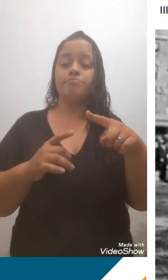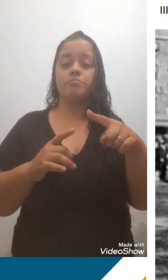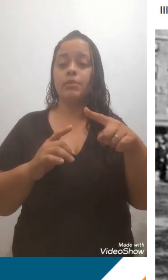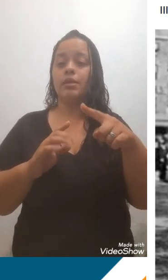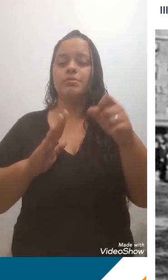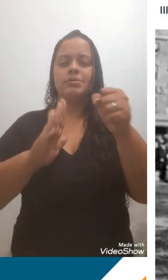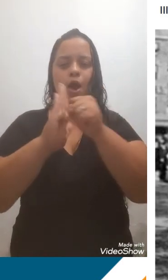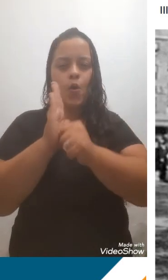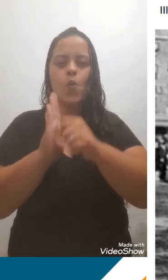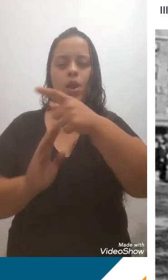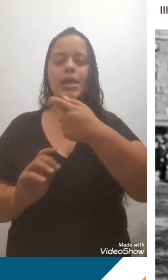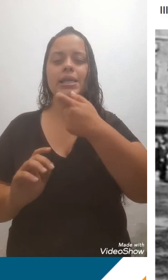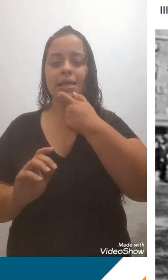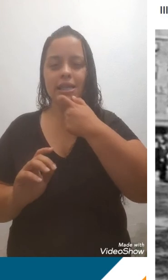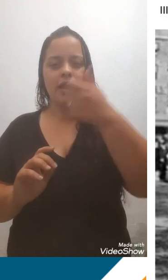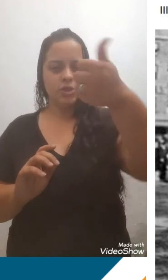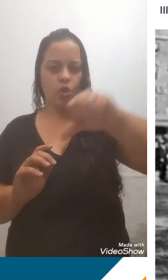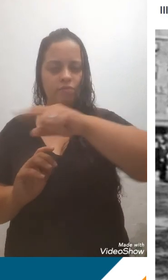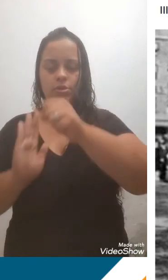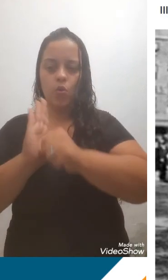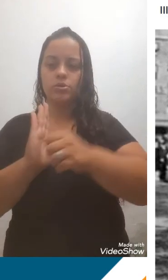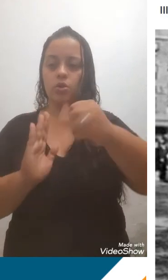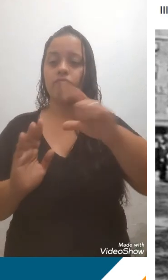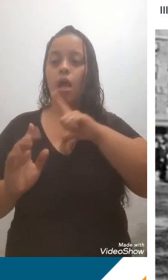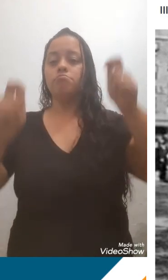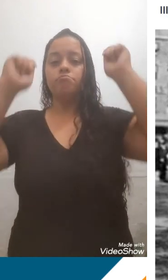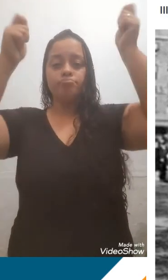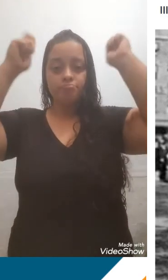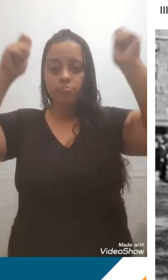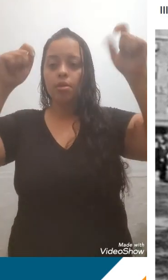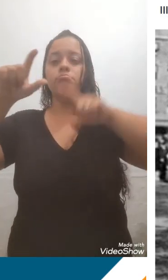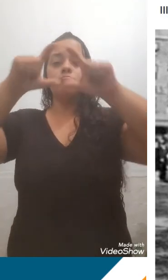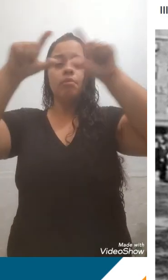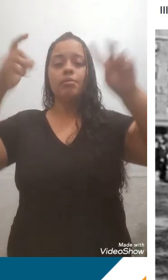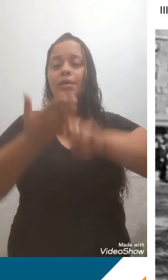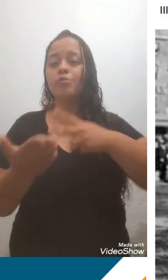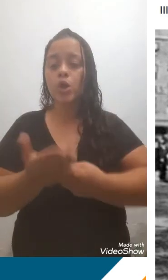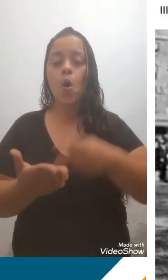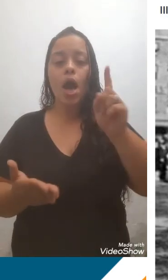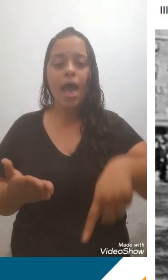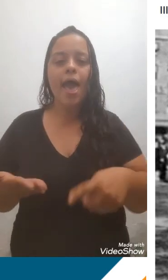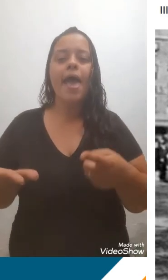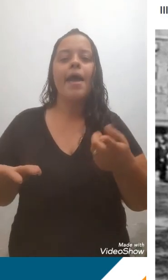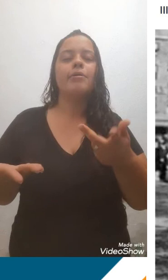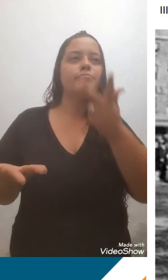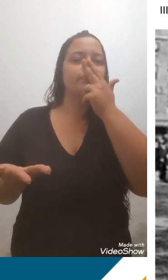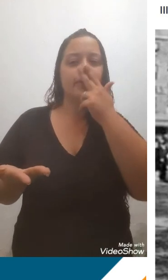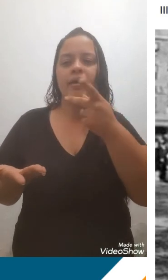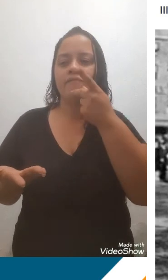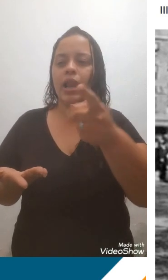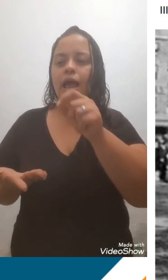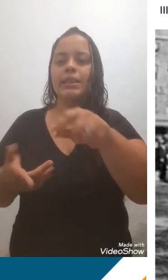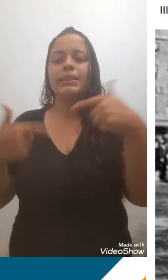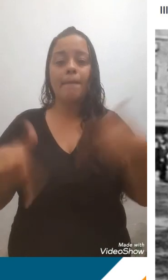Inglaterra, né, de trabalhadores indo às ruas, e eles estão levantando uma faixa aqui numa tradução aqui informal, a gente vê que está